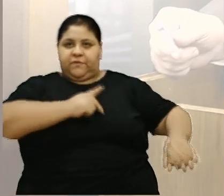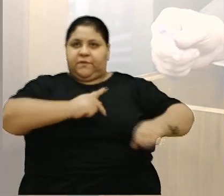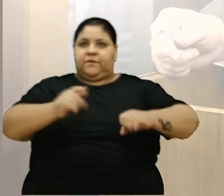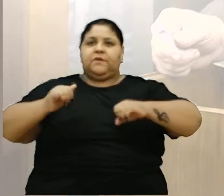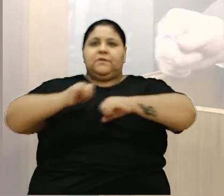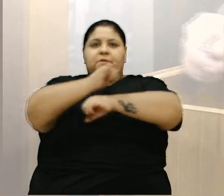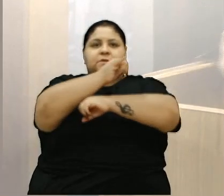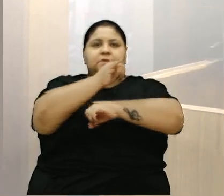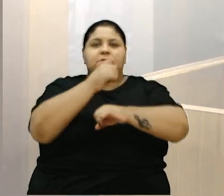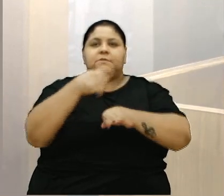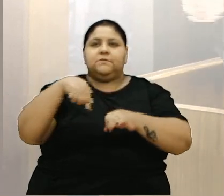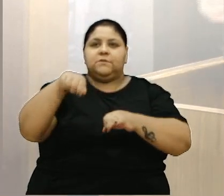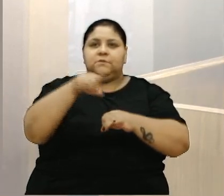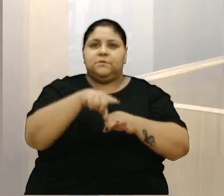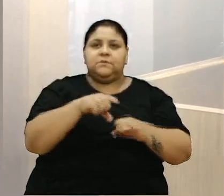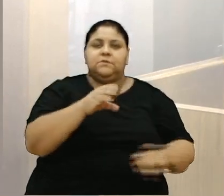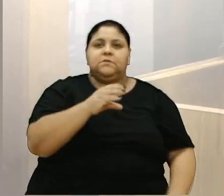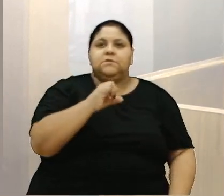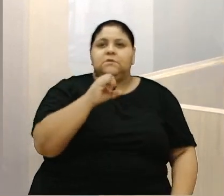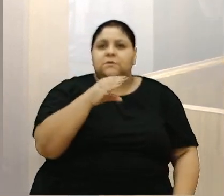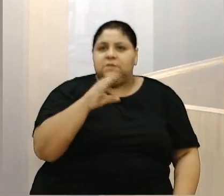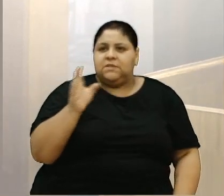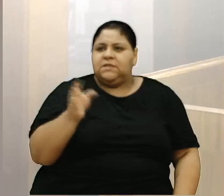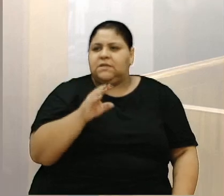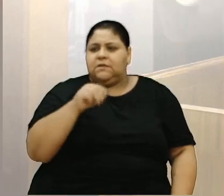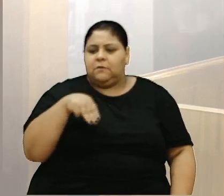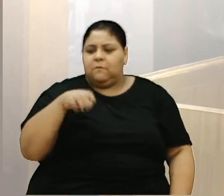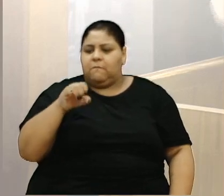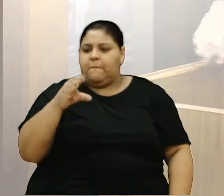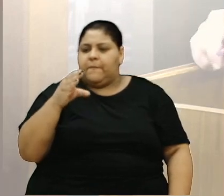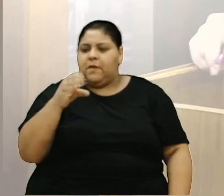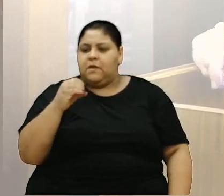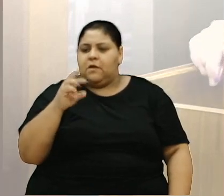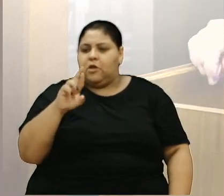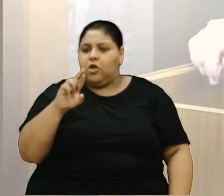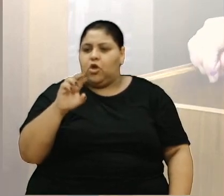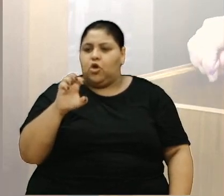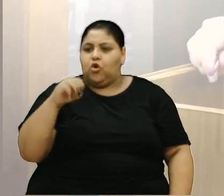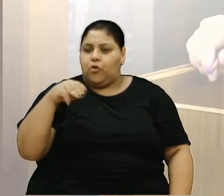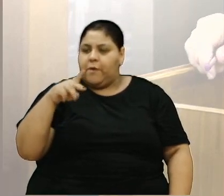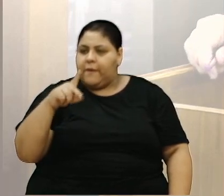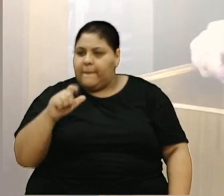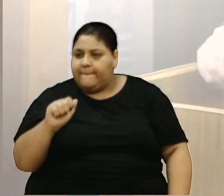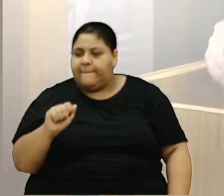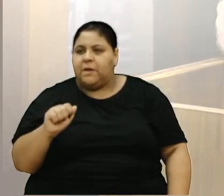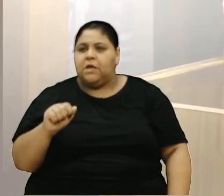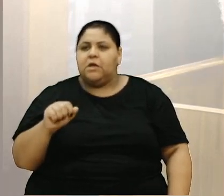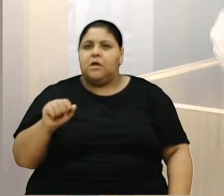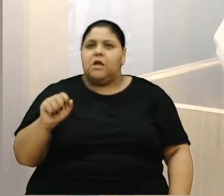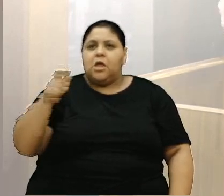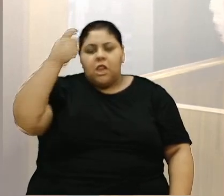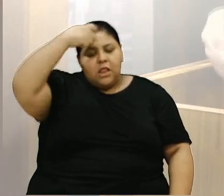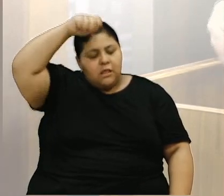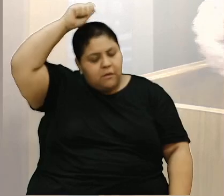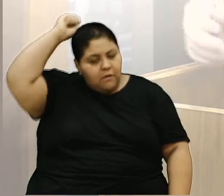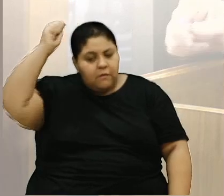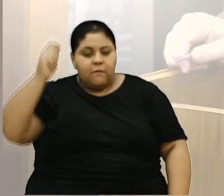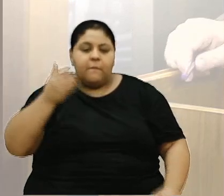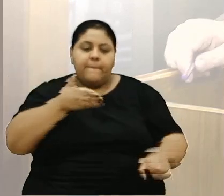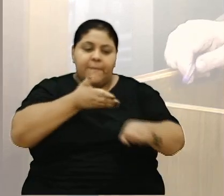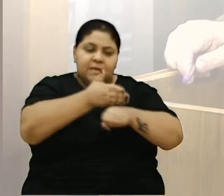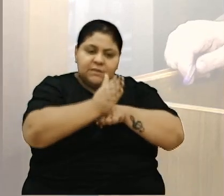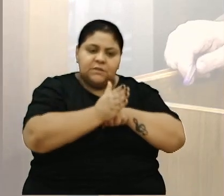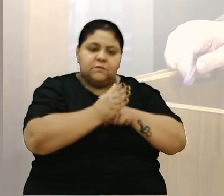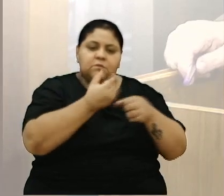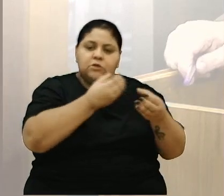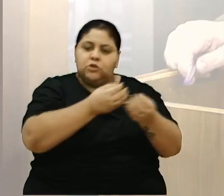gente vai na SIC, a gente vai na Microempa, a gente vai na universidade, todos nós frequentamos diversos ambientes